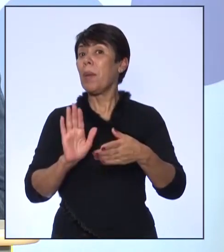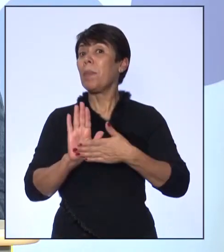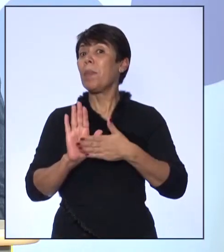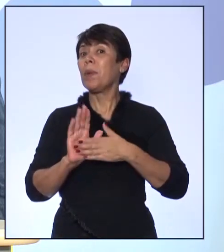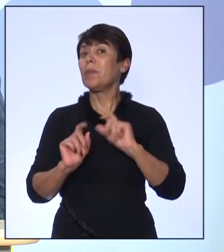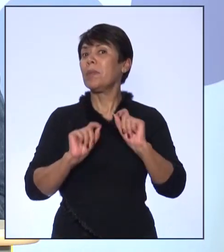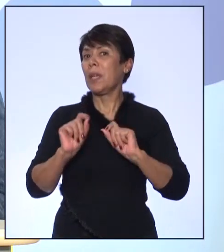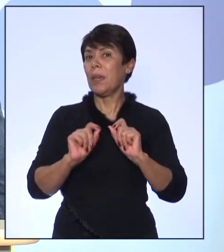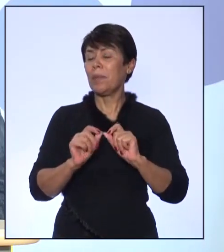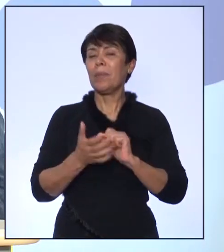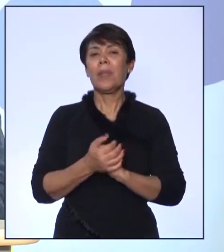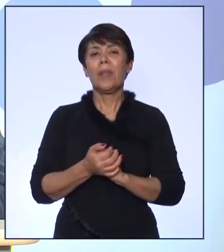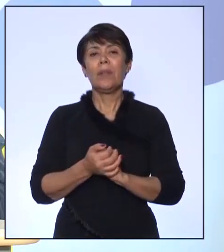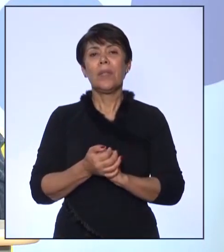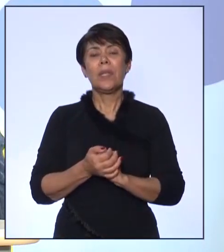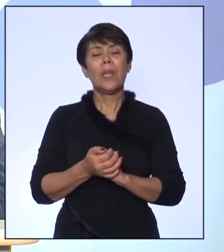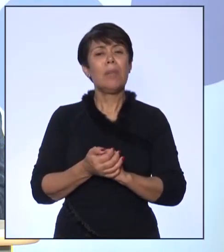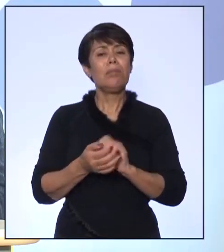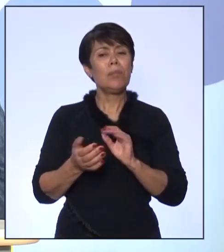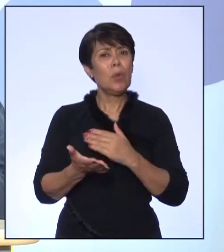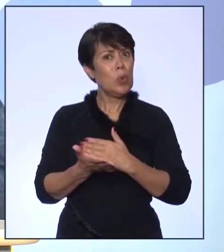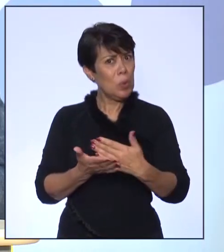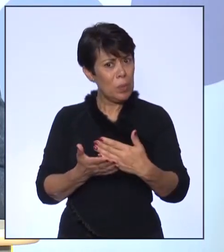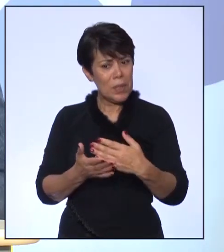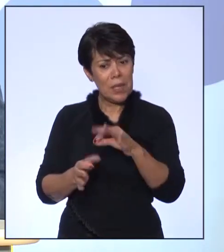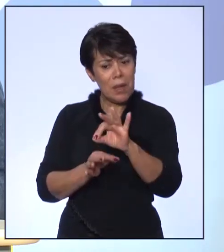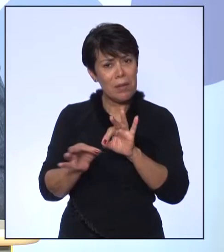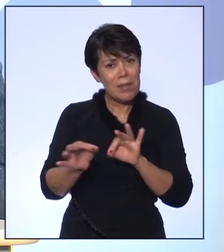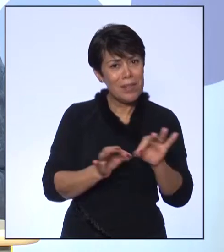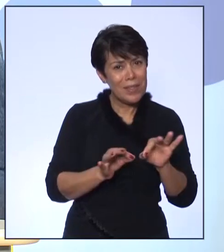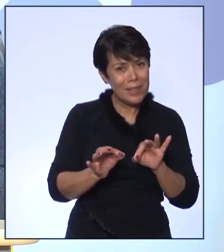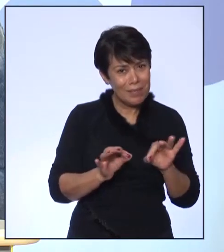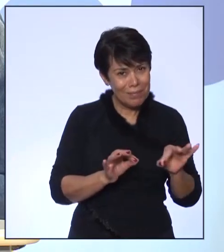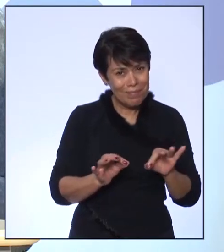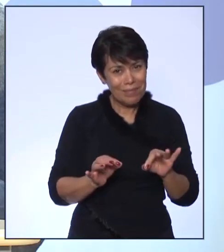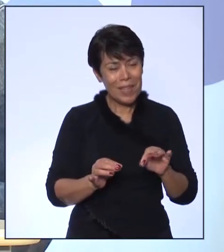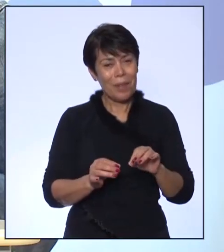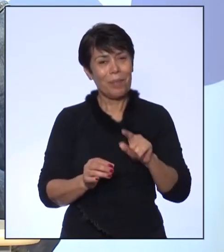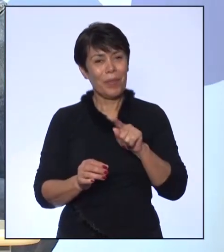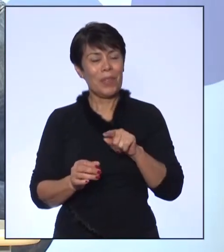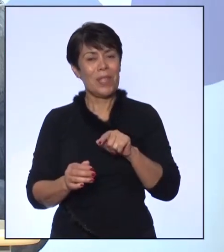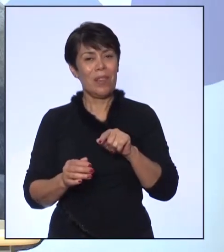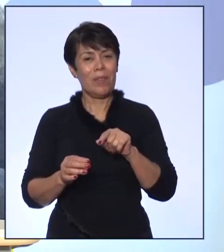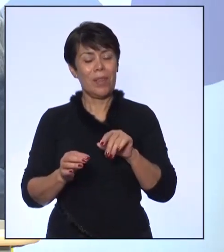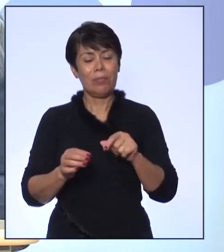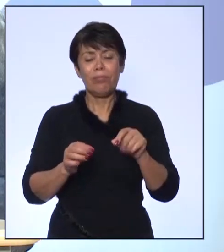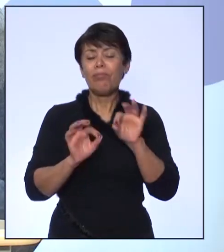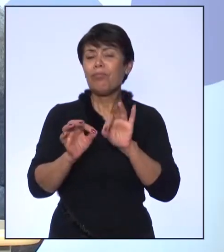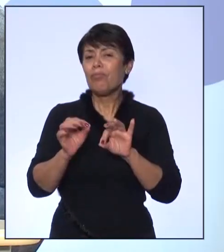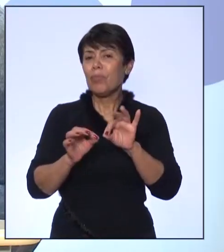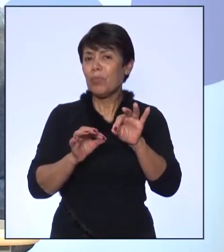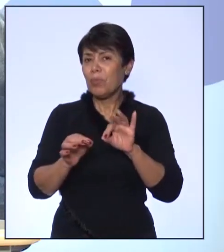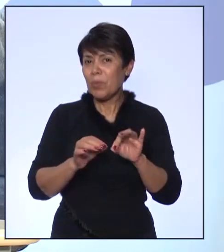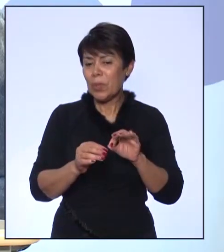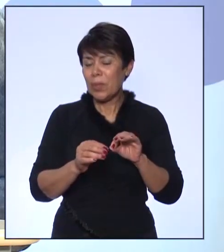você montar uma espécie de pequeno portfóliozinho, onde você vai, né, deixar guardado, arquivado ali, imagens